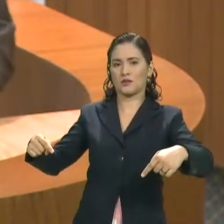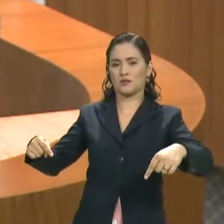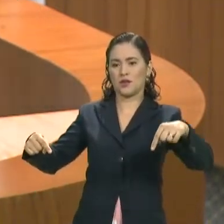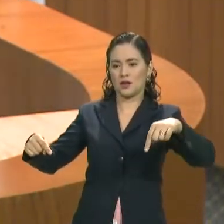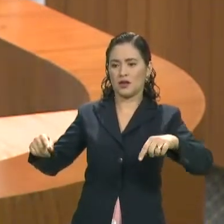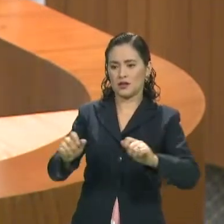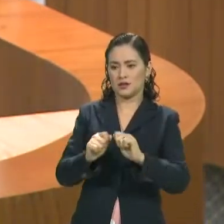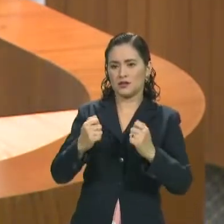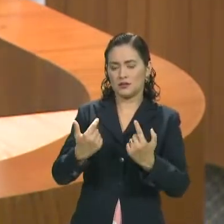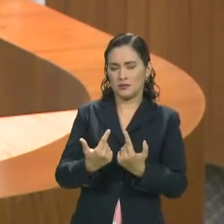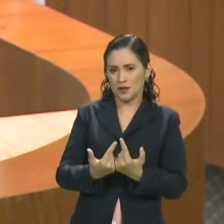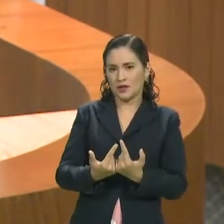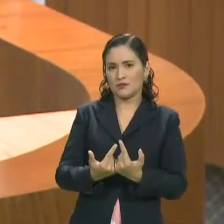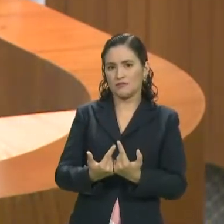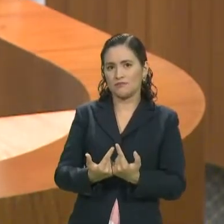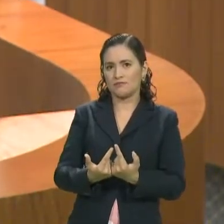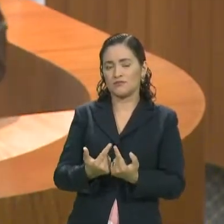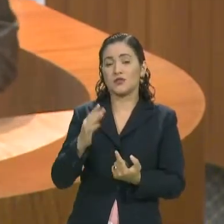3, 4 deputados